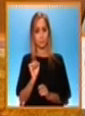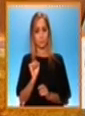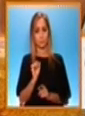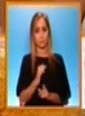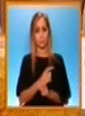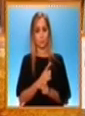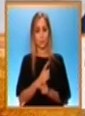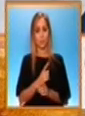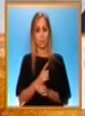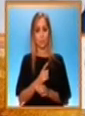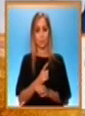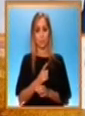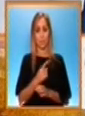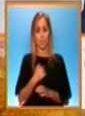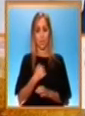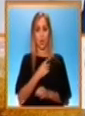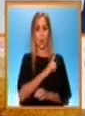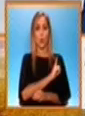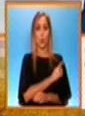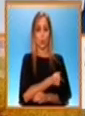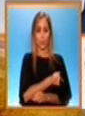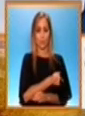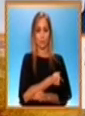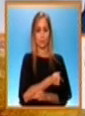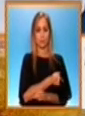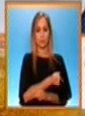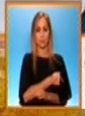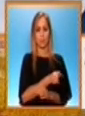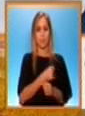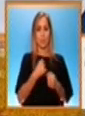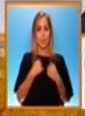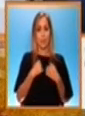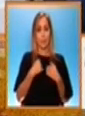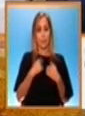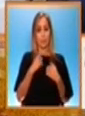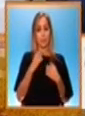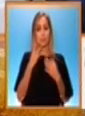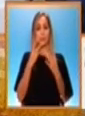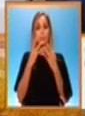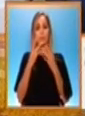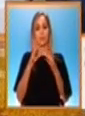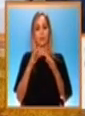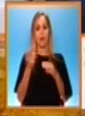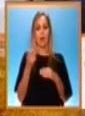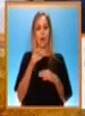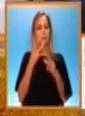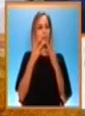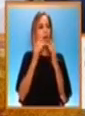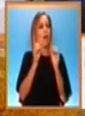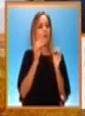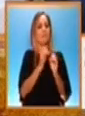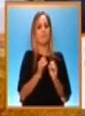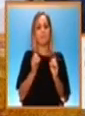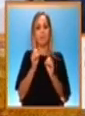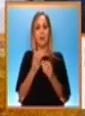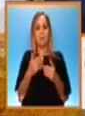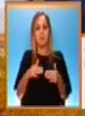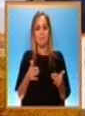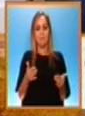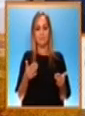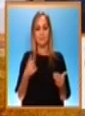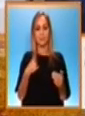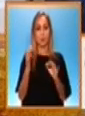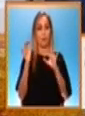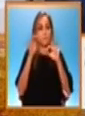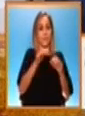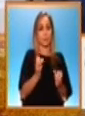artistas fazê-la também. A coragem é minha e deles. Ai, os teatros estão todos vazios e tal, mas depois... Não estou vazios porque nós não